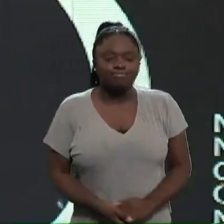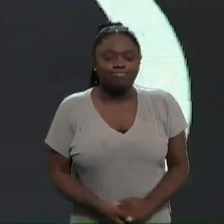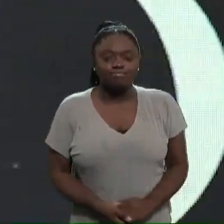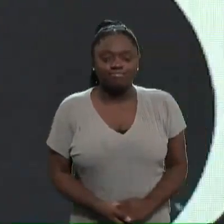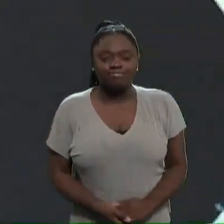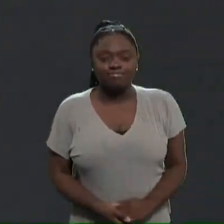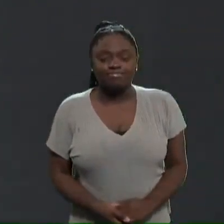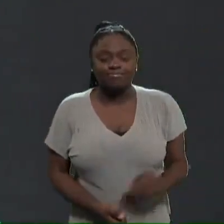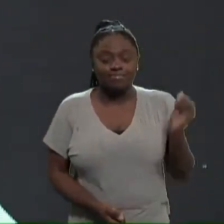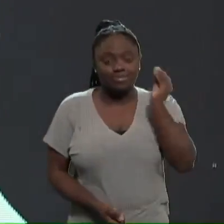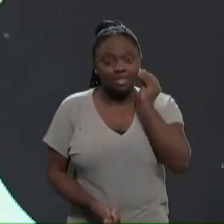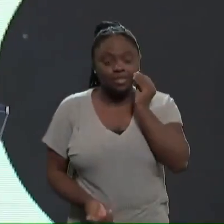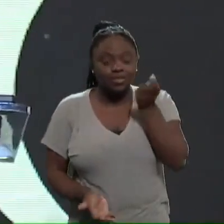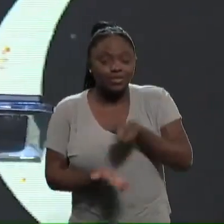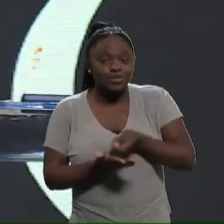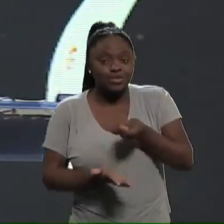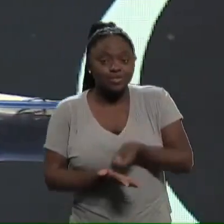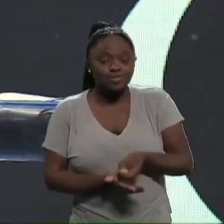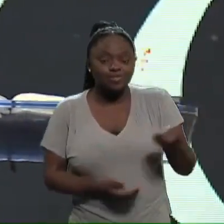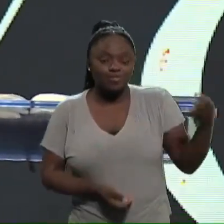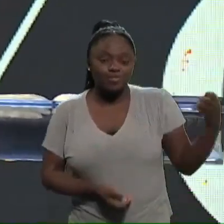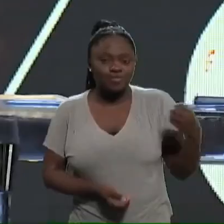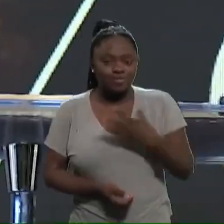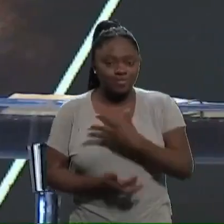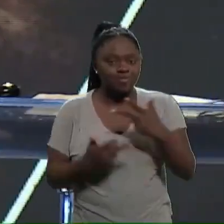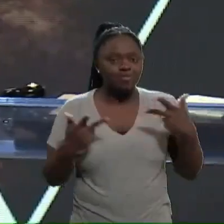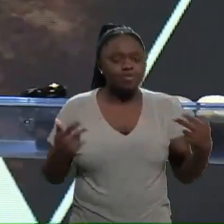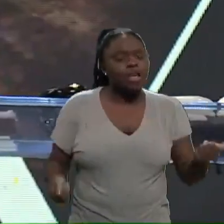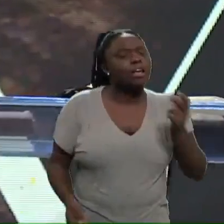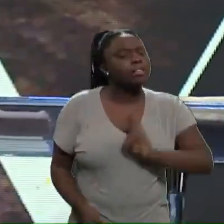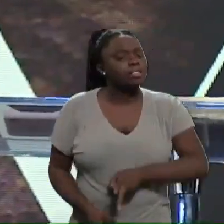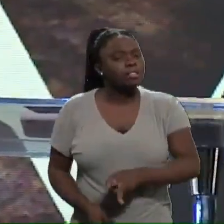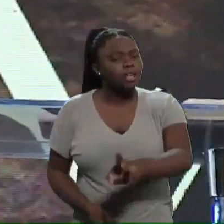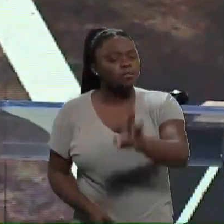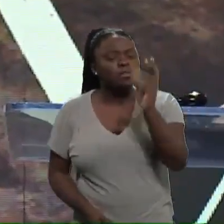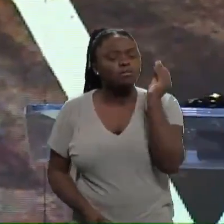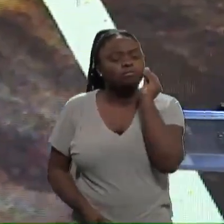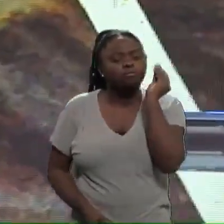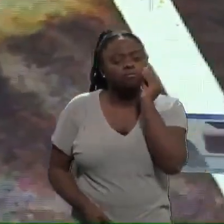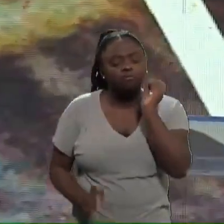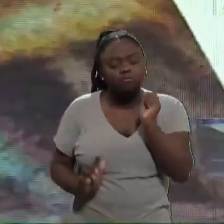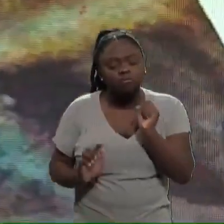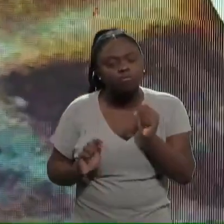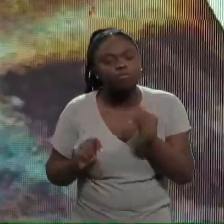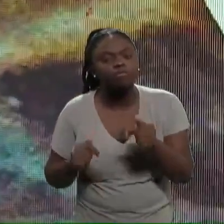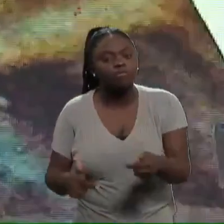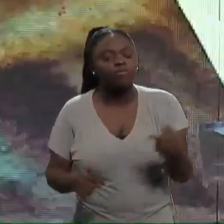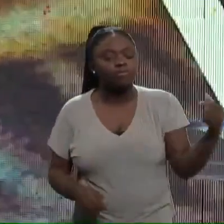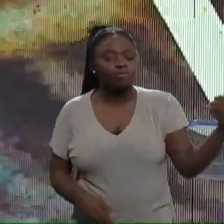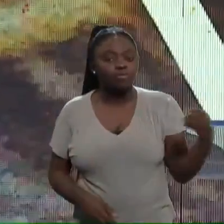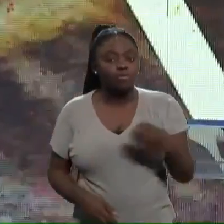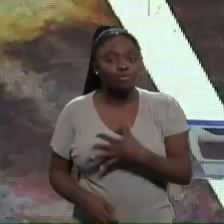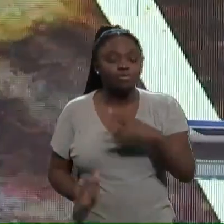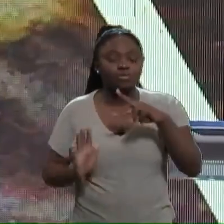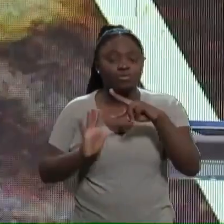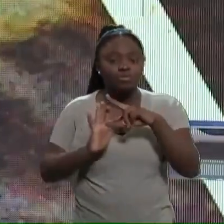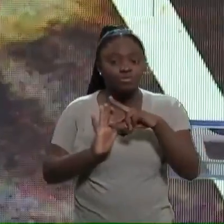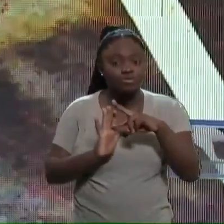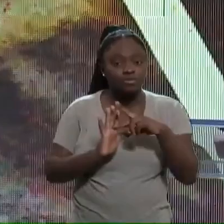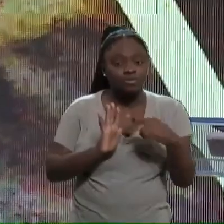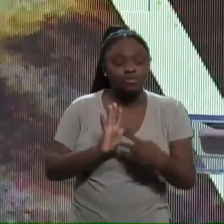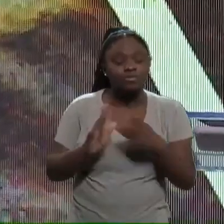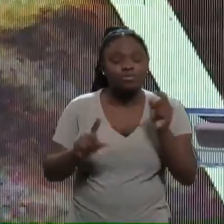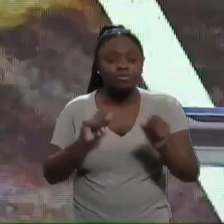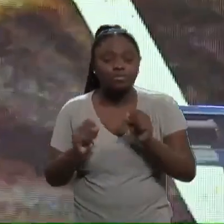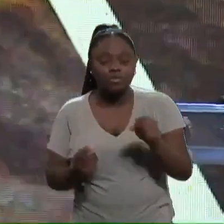A gente tenta forçar o novo. Toda vez que a gente tentar produzir o novo, a gente vai fazer uma má cópia do que já